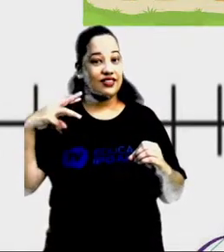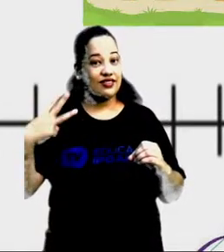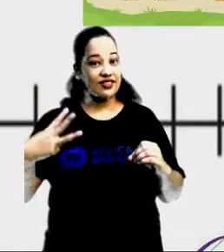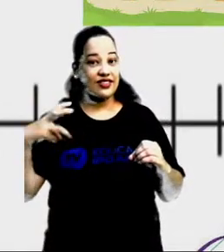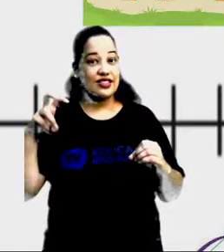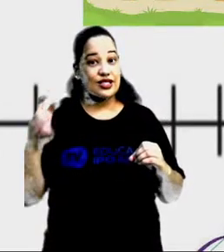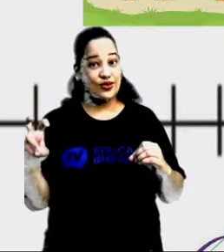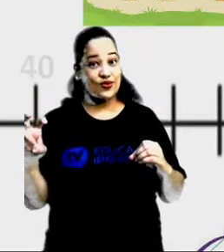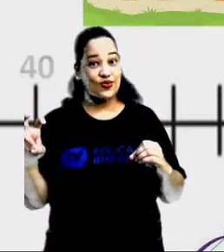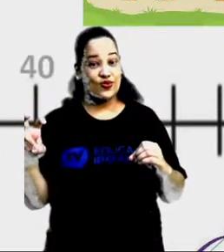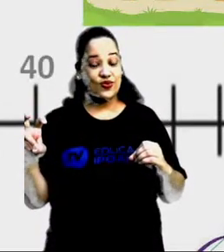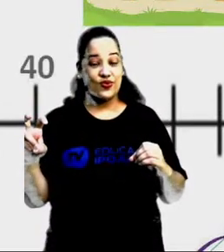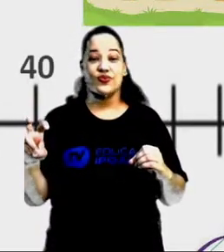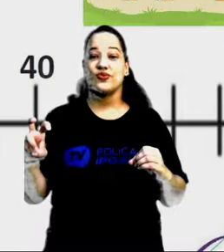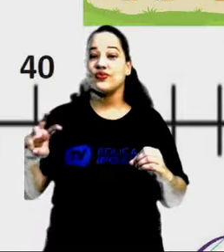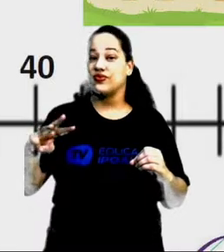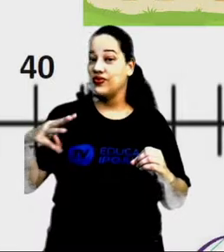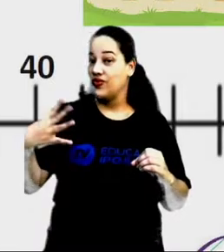35,